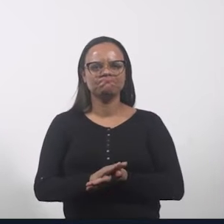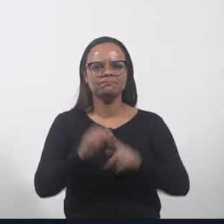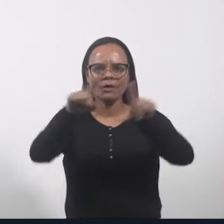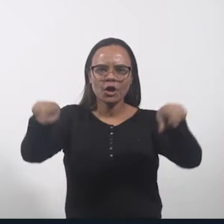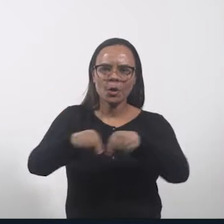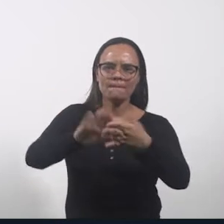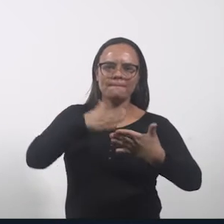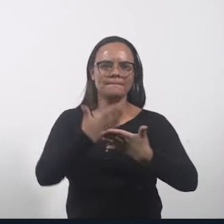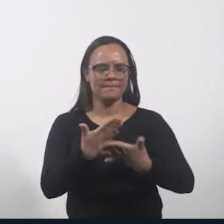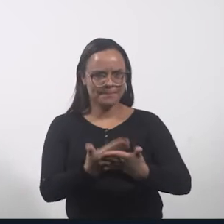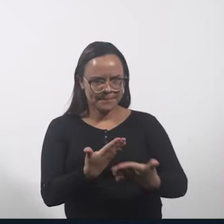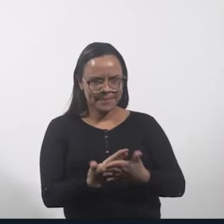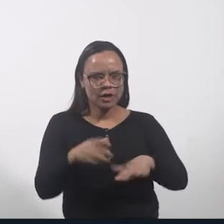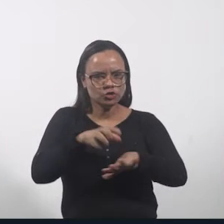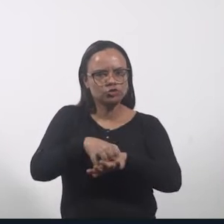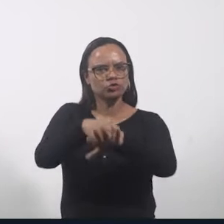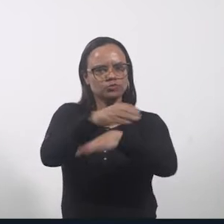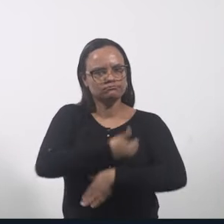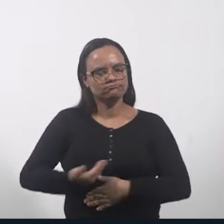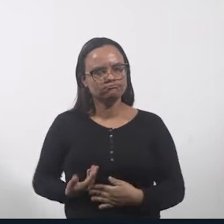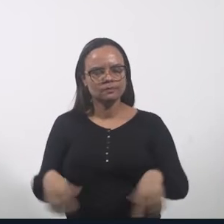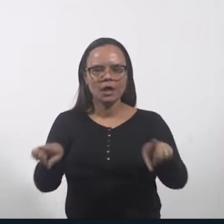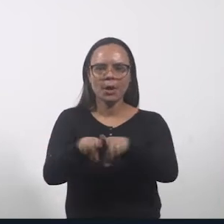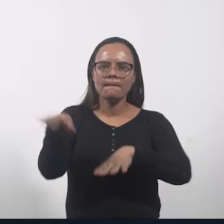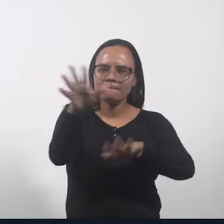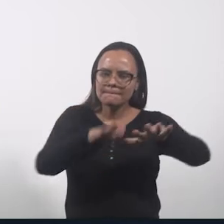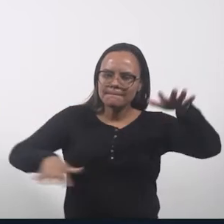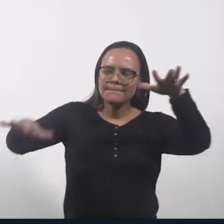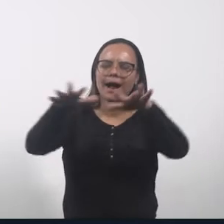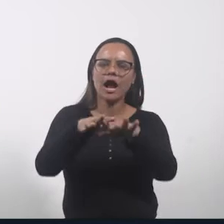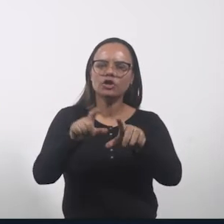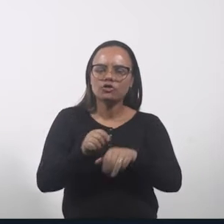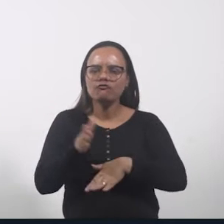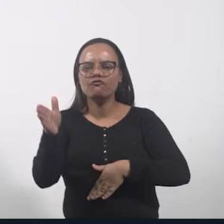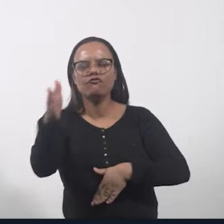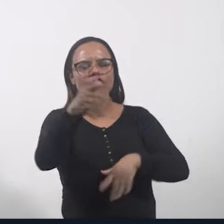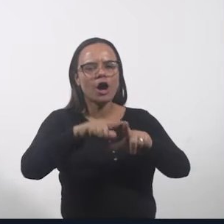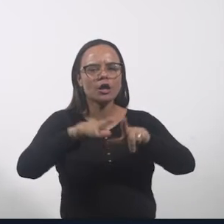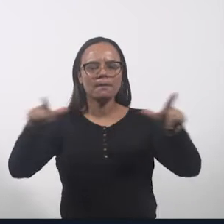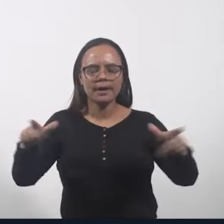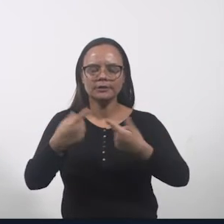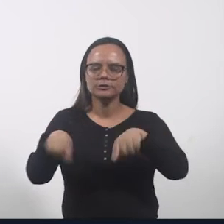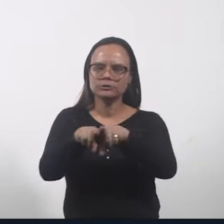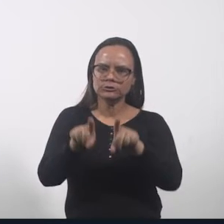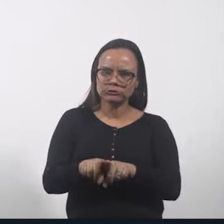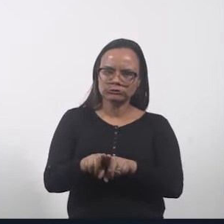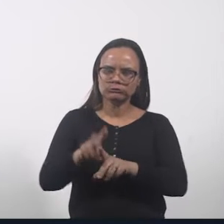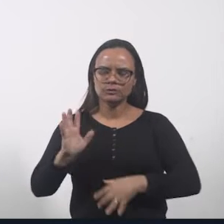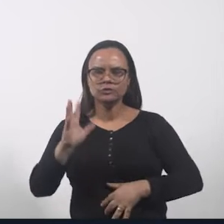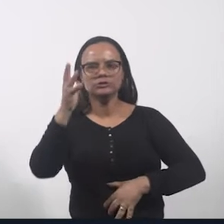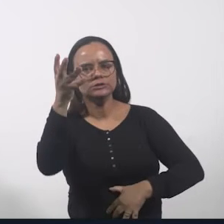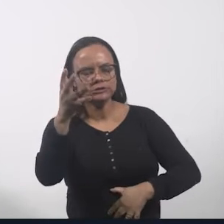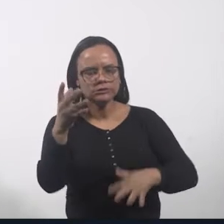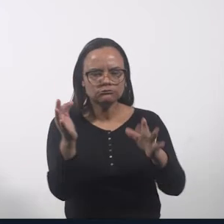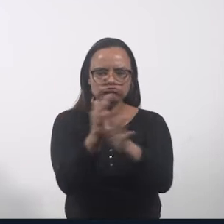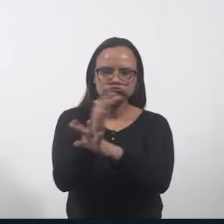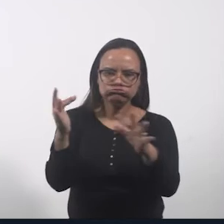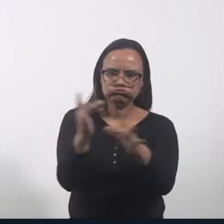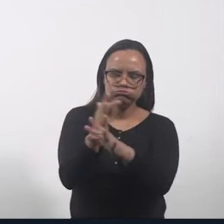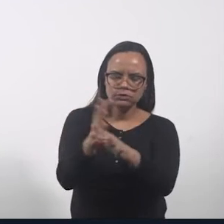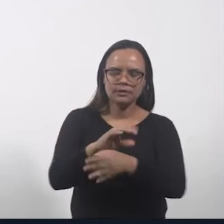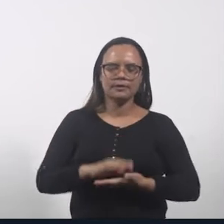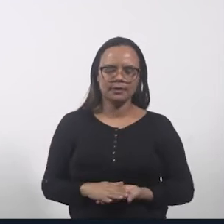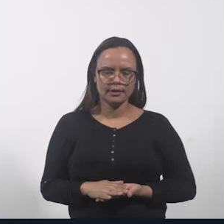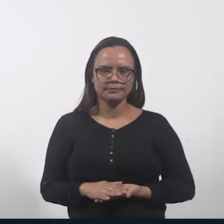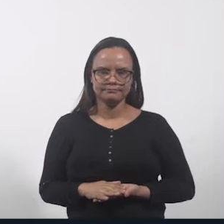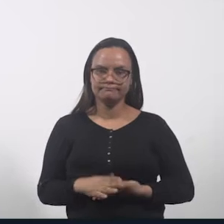em escola, no transporte público, ou em ambientes externos, abertos, onde pode ocorrer alguma aglomeração de pessoas.